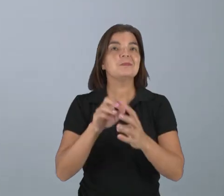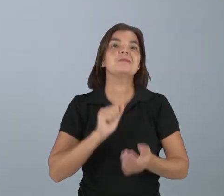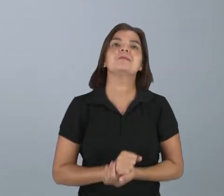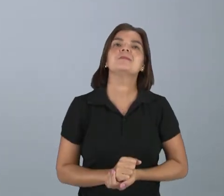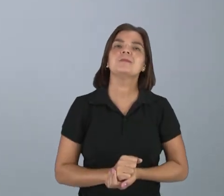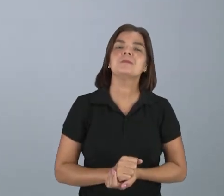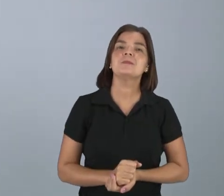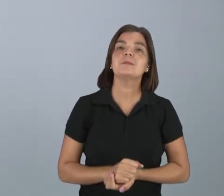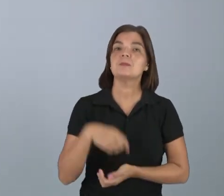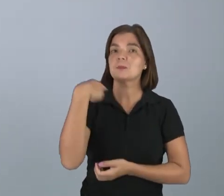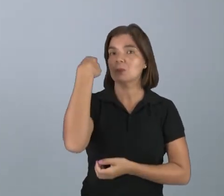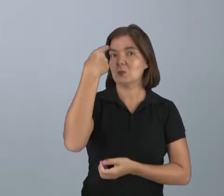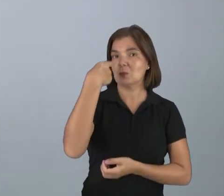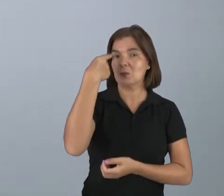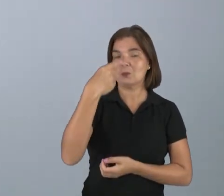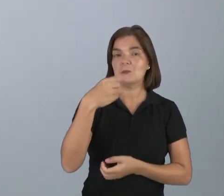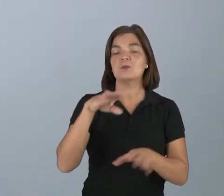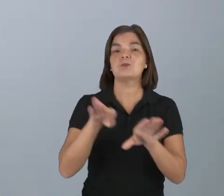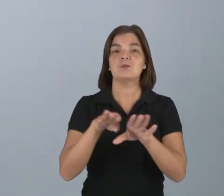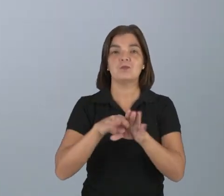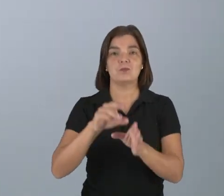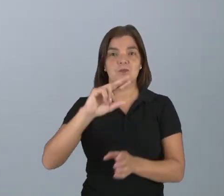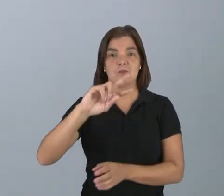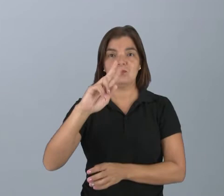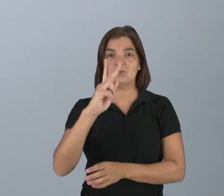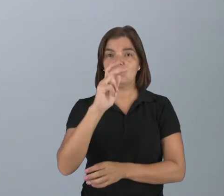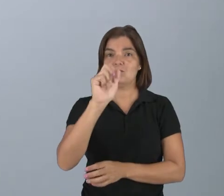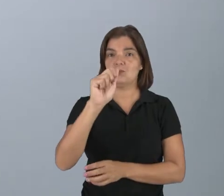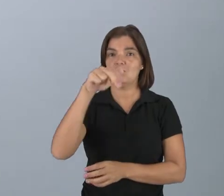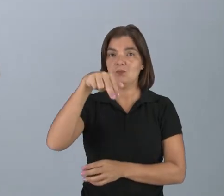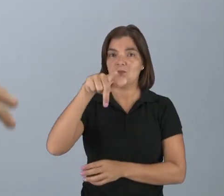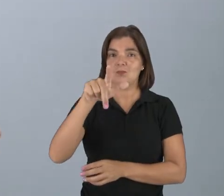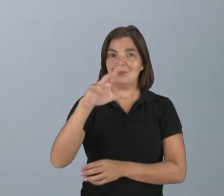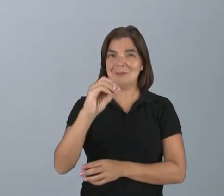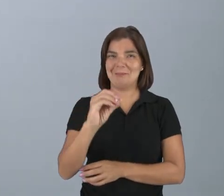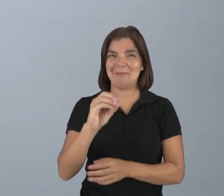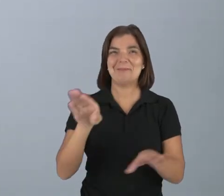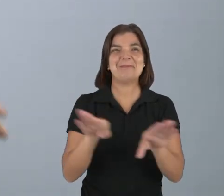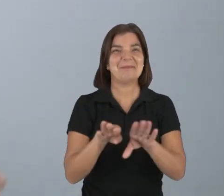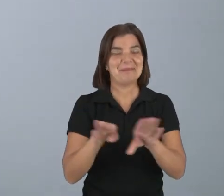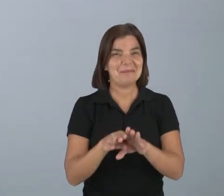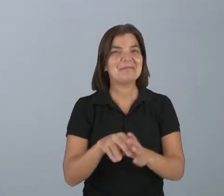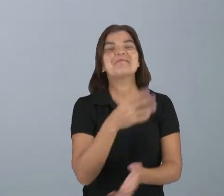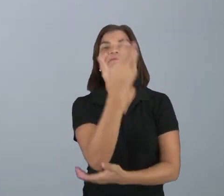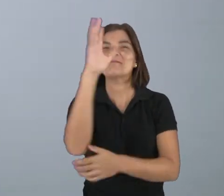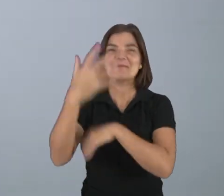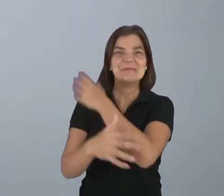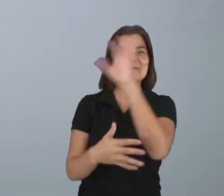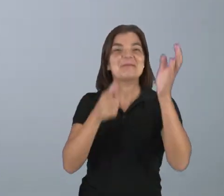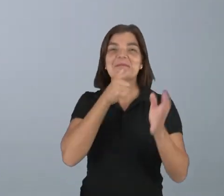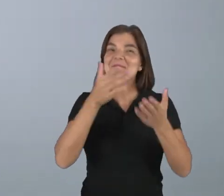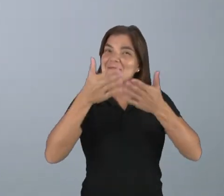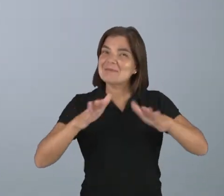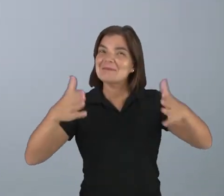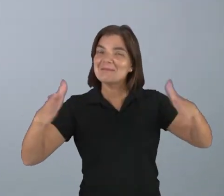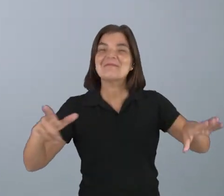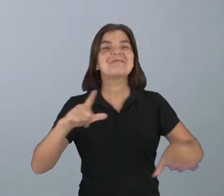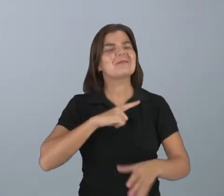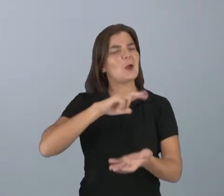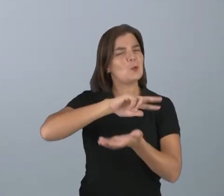em espanhol, chama-se Chaco, ou charco, né? Uma região pantanosa, de muita água. Então existe